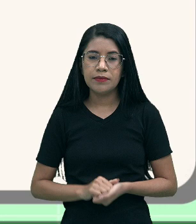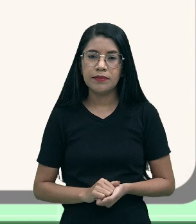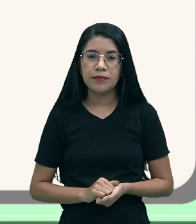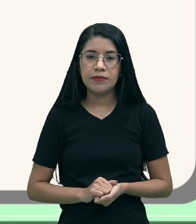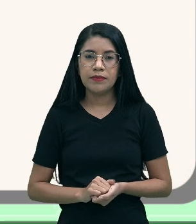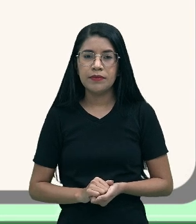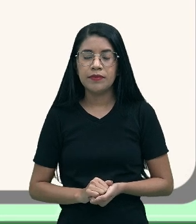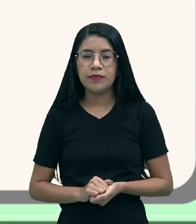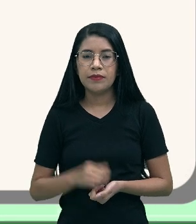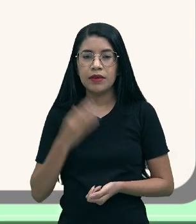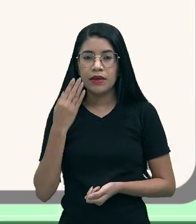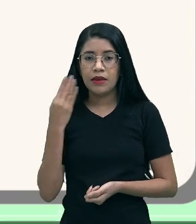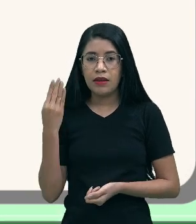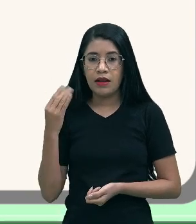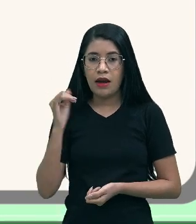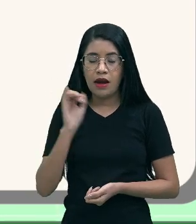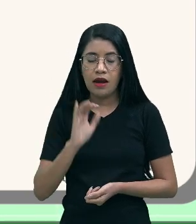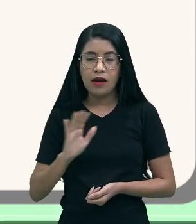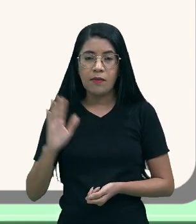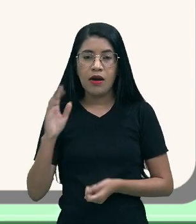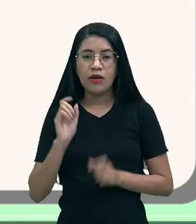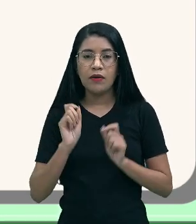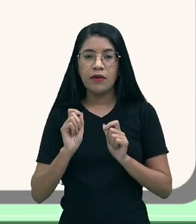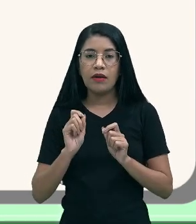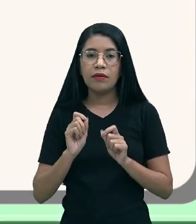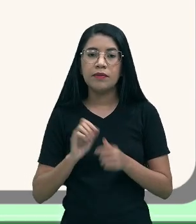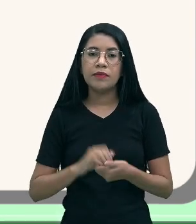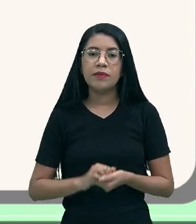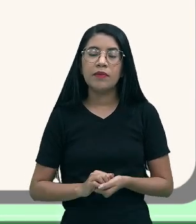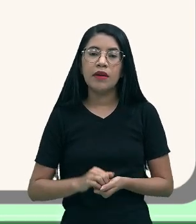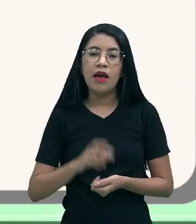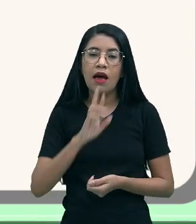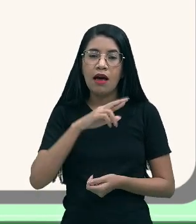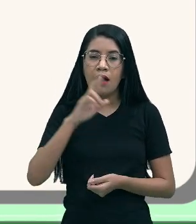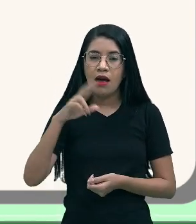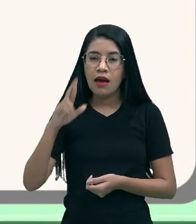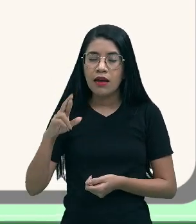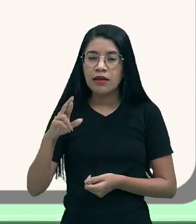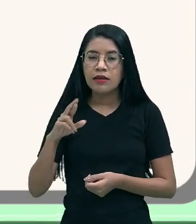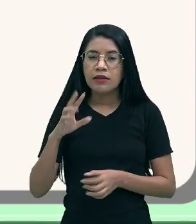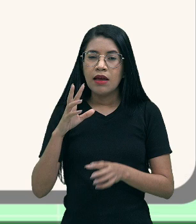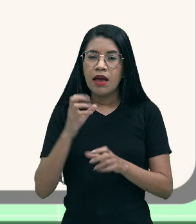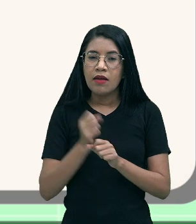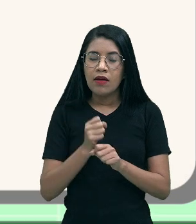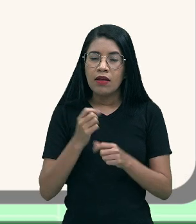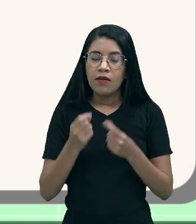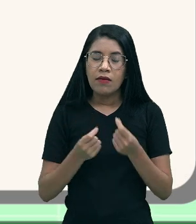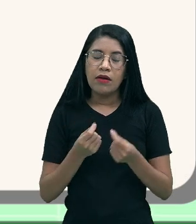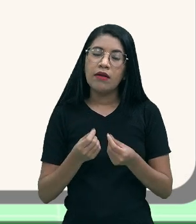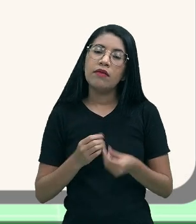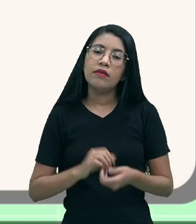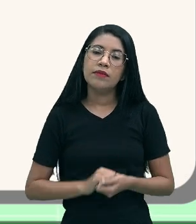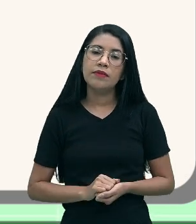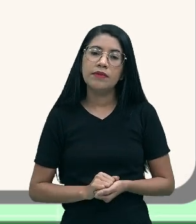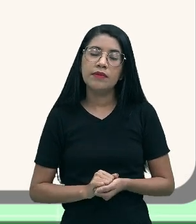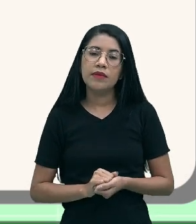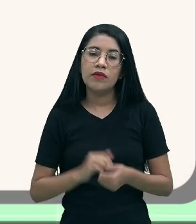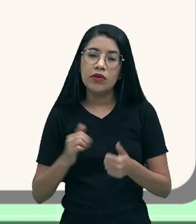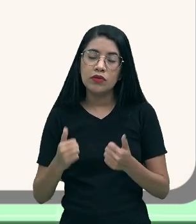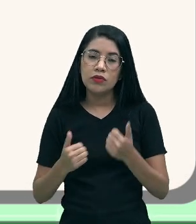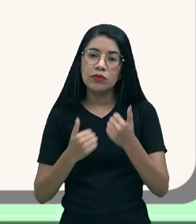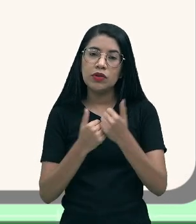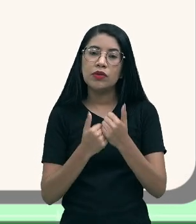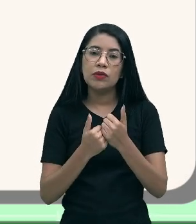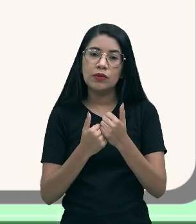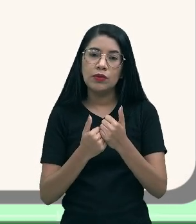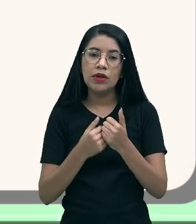imagem agora aí, pessoal, ó, que a resistência equivalente, que equivale a uma resistência que vai substituir as três que